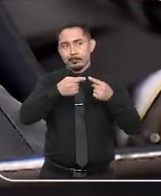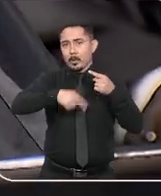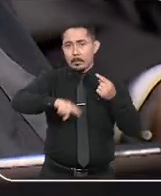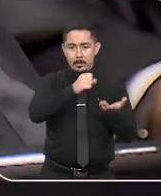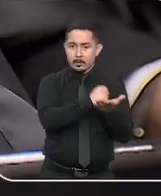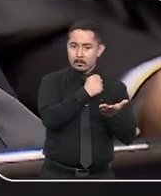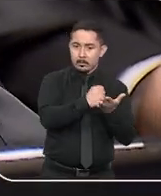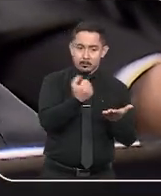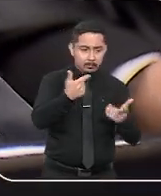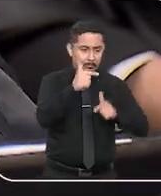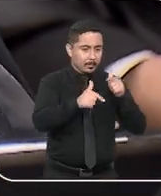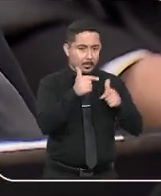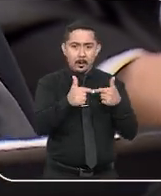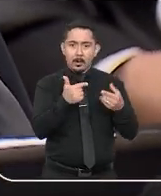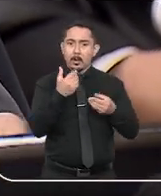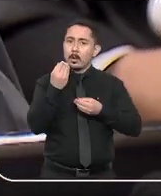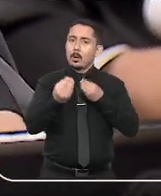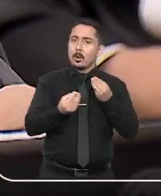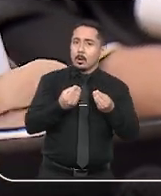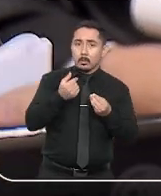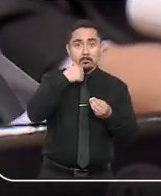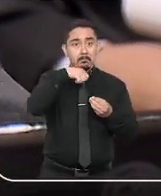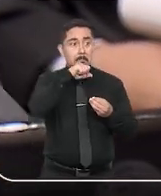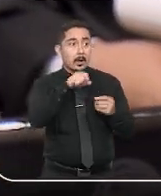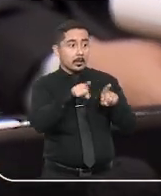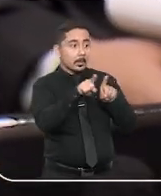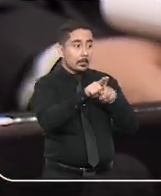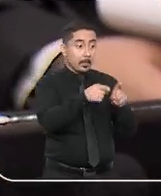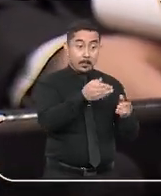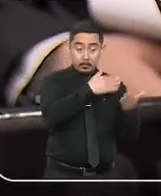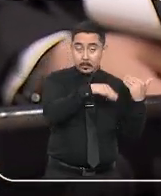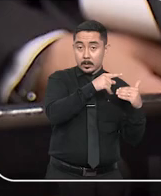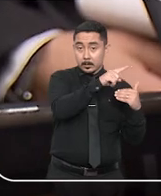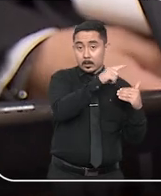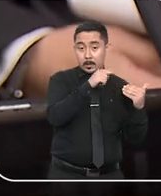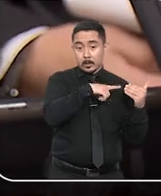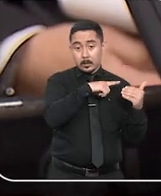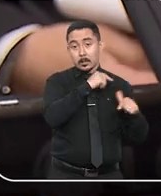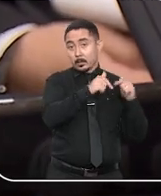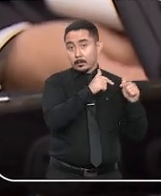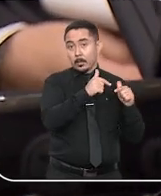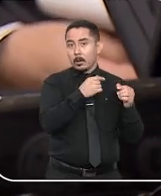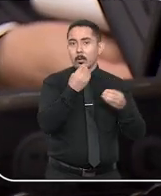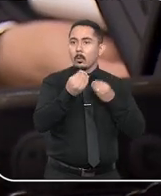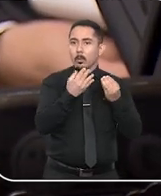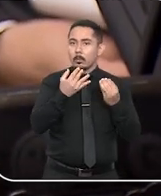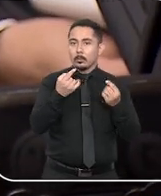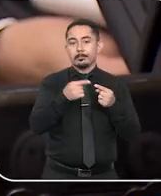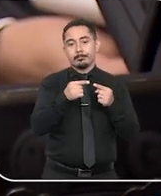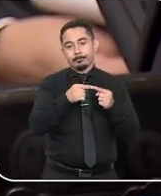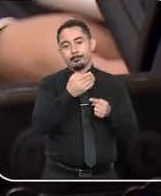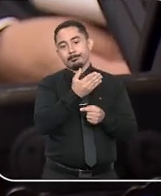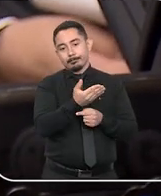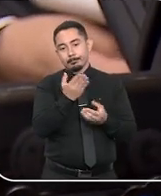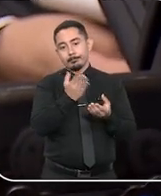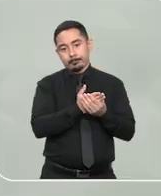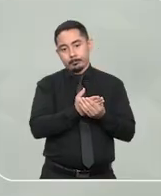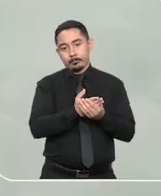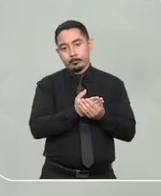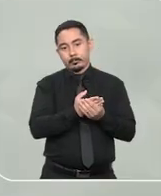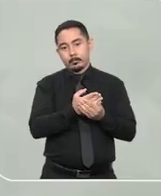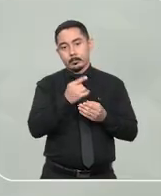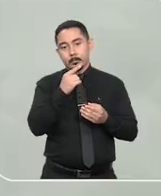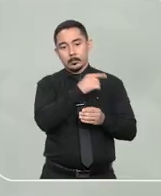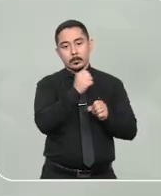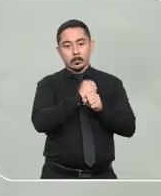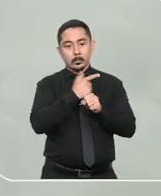diretamente relacionado ao contrato de trabalho entre a mãe do menino e a ex-empregadora dela, o que afeta a competência para o caso.